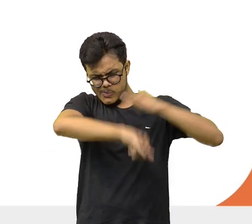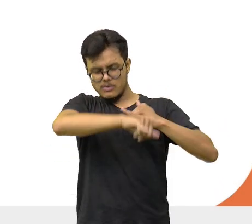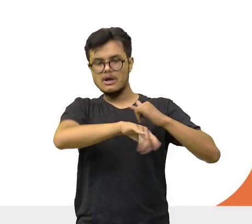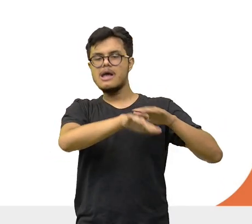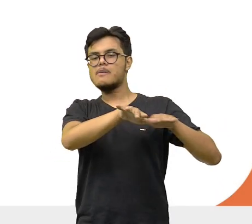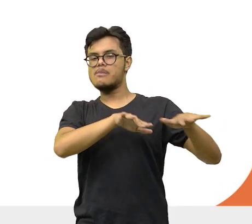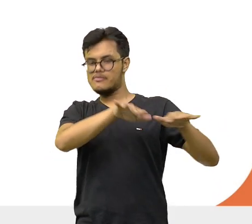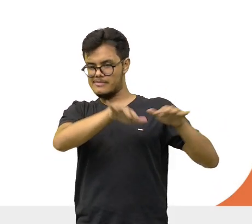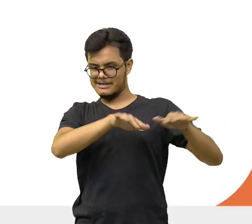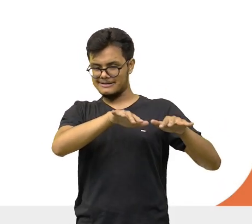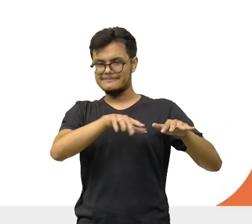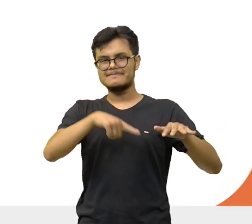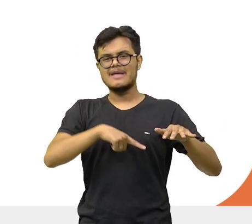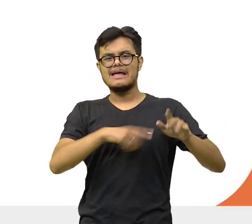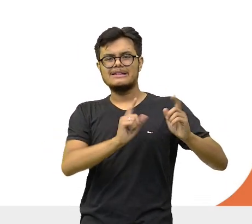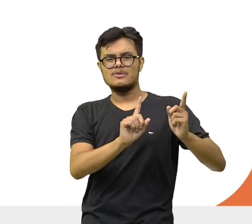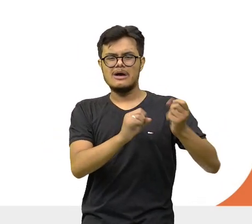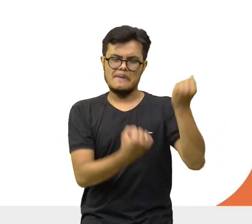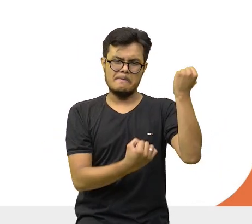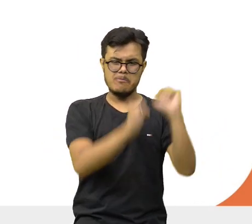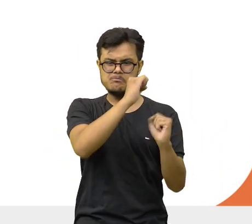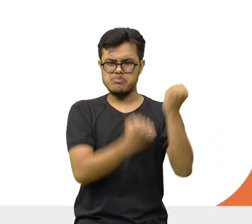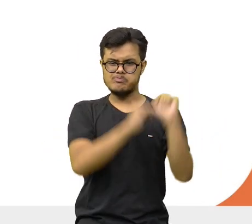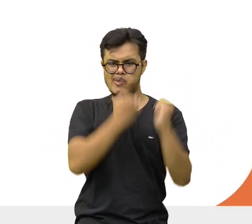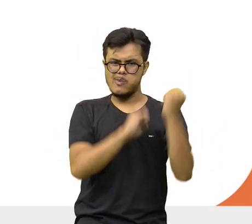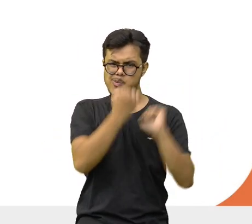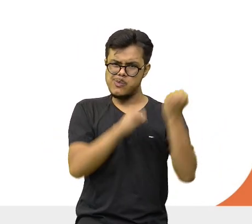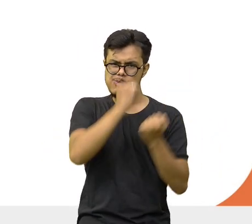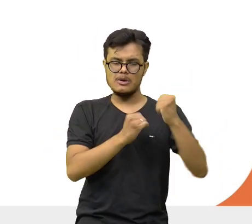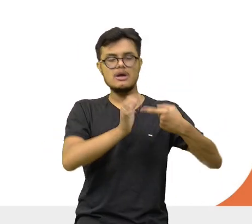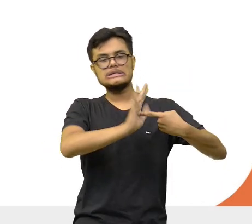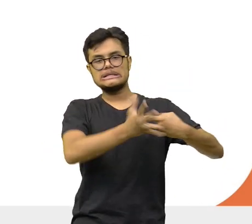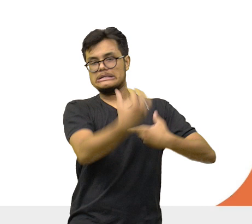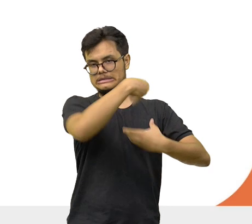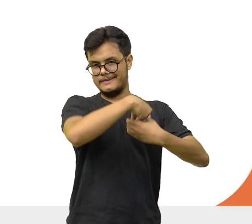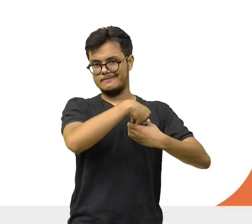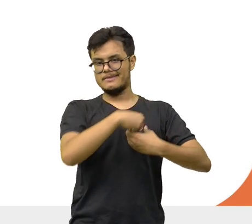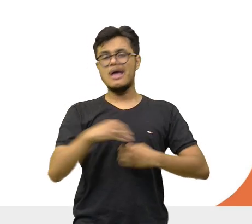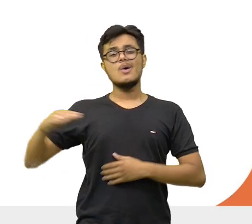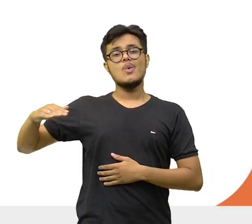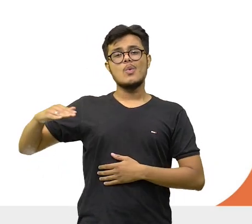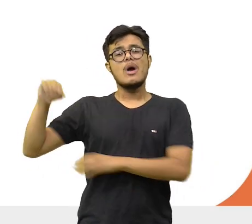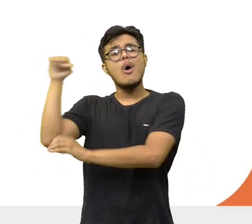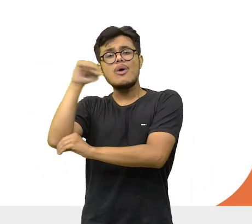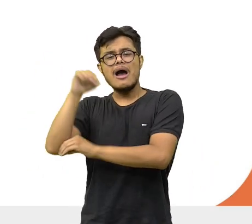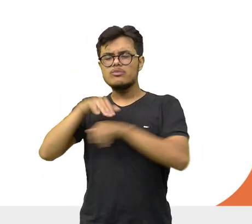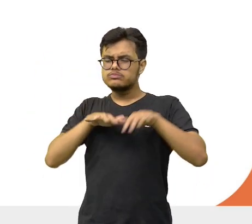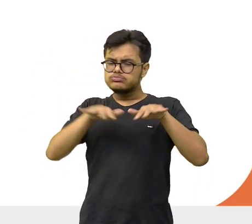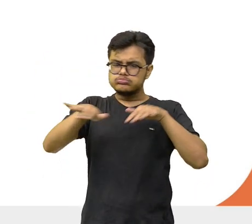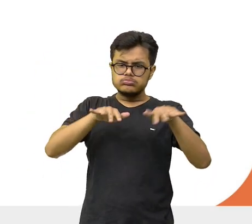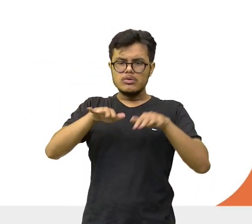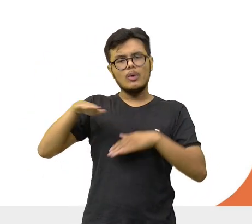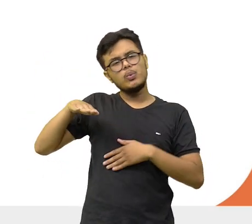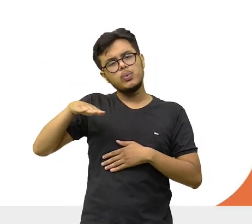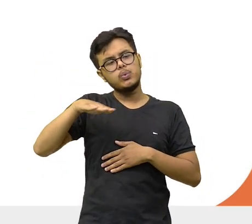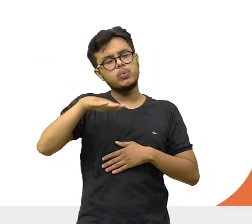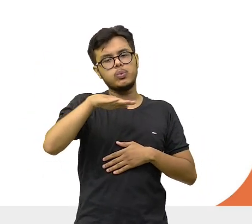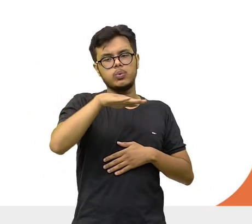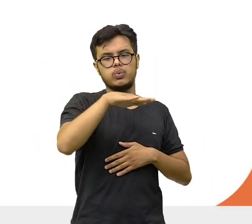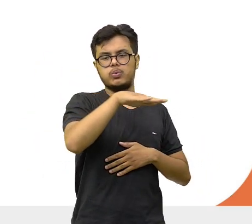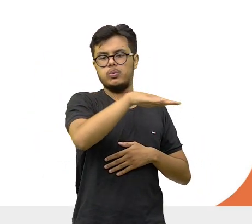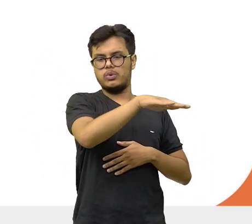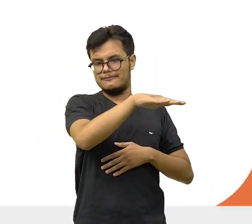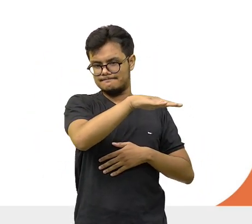movimento de um pistão, que faz com que nossos carros se movimentem. E aí, essa energia proveniente